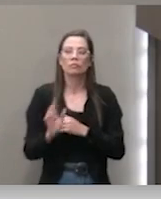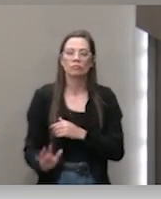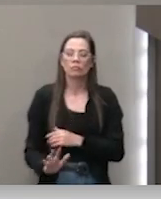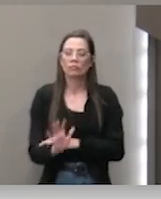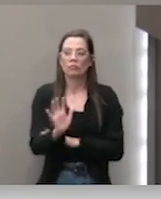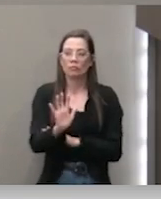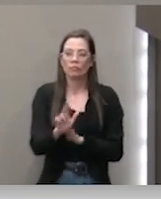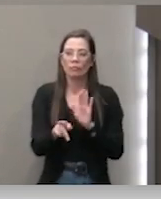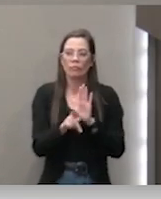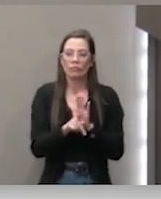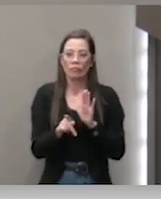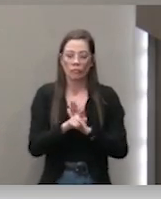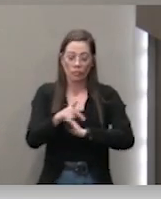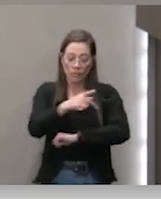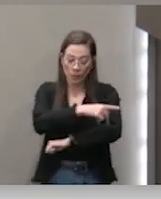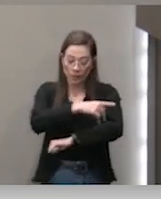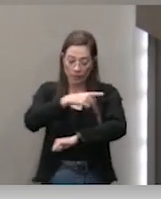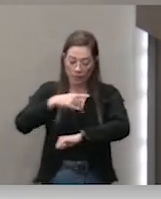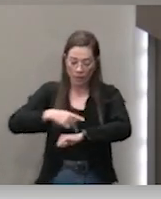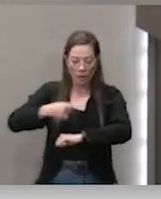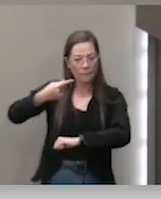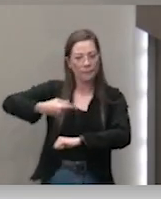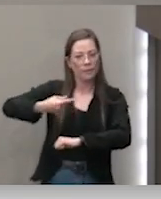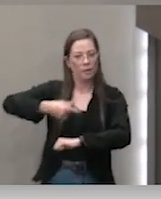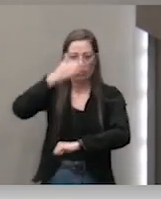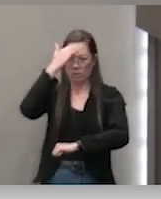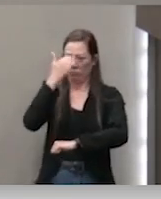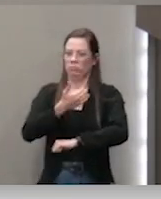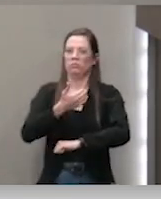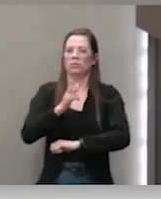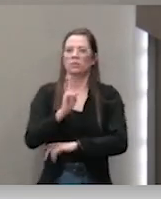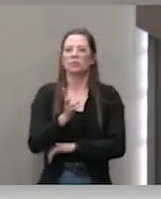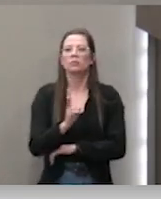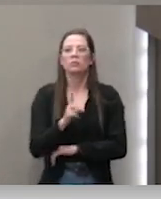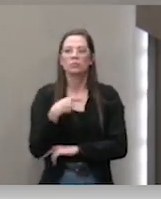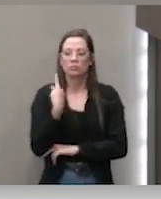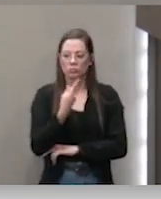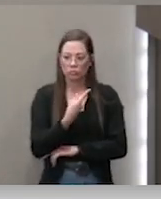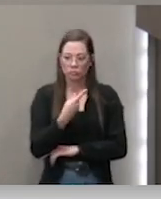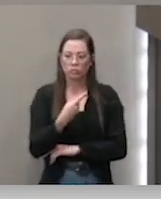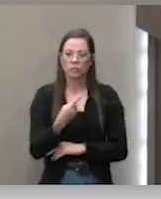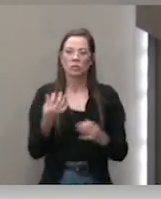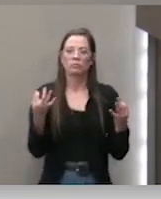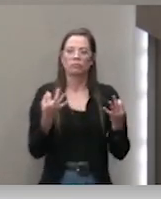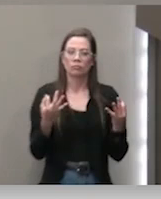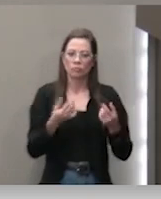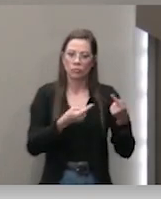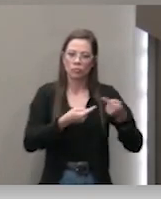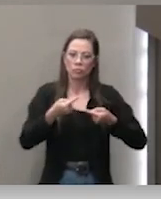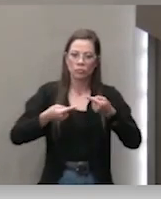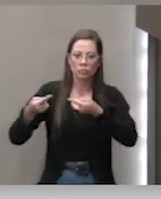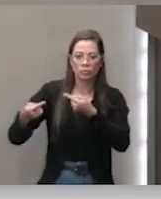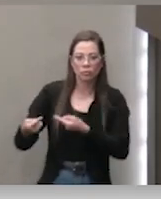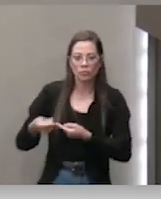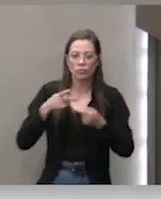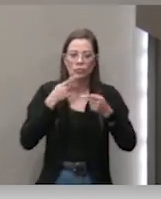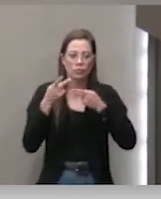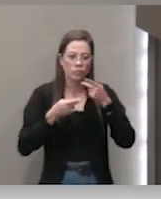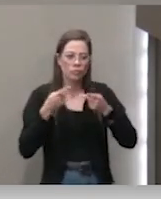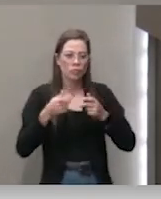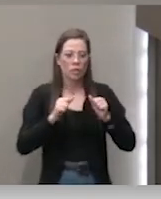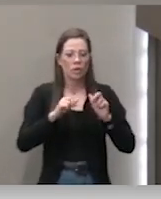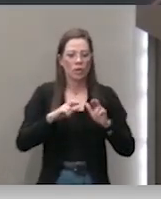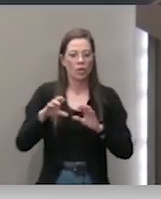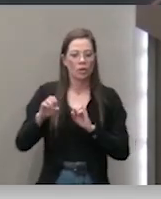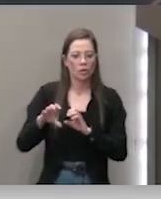valor pedagógico em primeiro lugar sempre. Que tenhamos uma excelente discussão quando se falar de